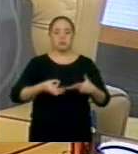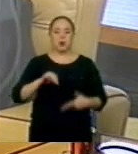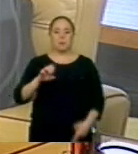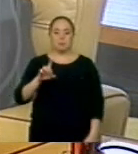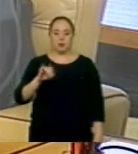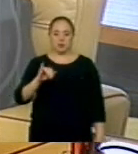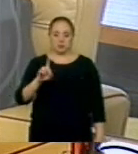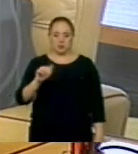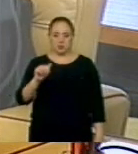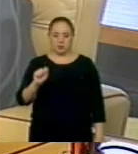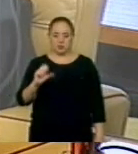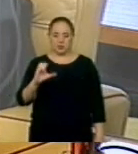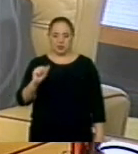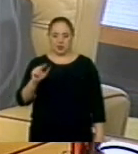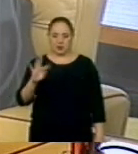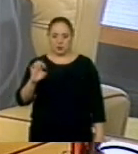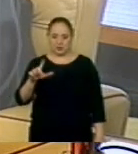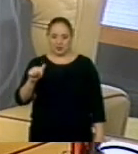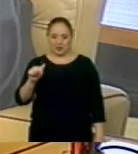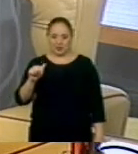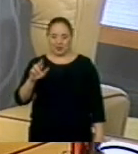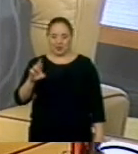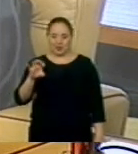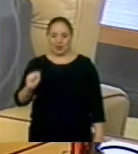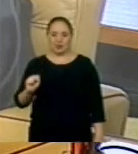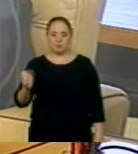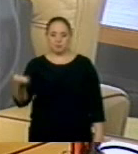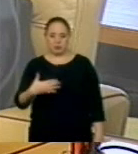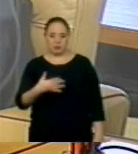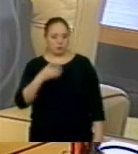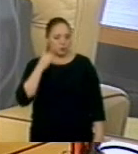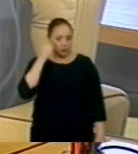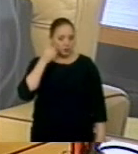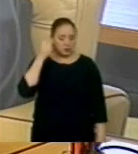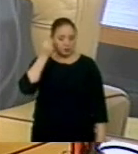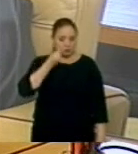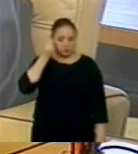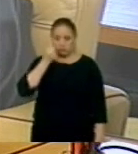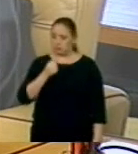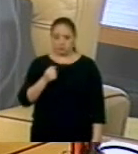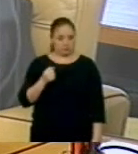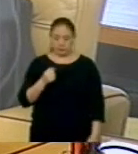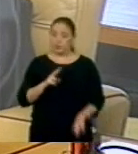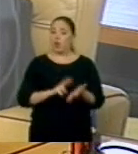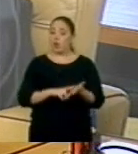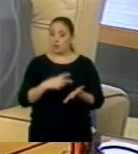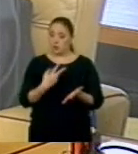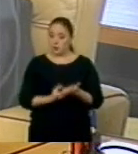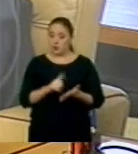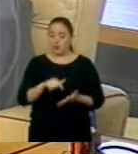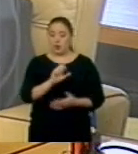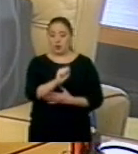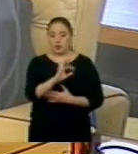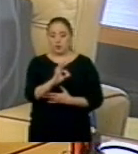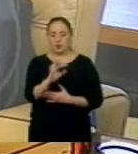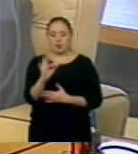cautelares penais em desfavor de parlamentares. O que busca a interpretação conforme para que o Supremo Tribunal